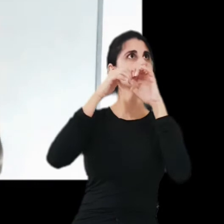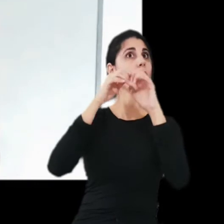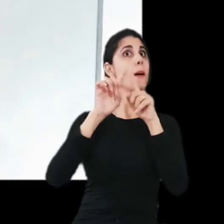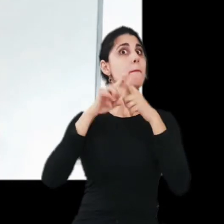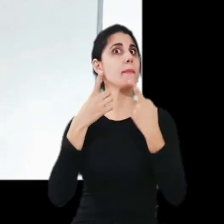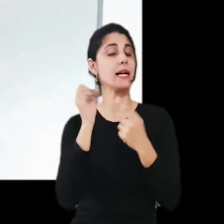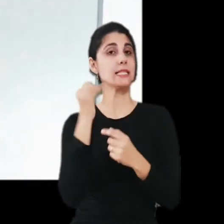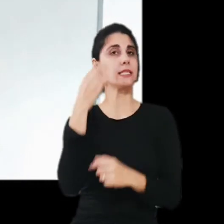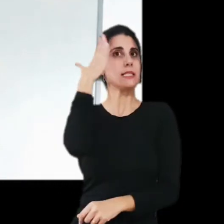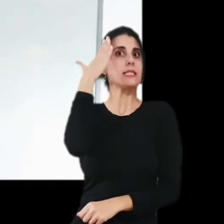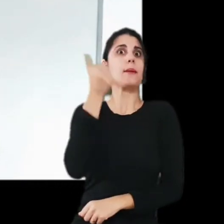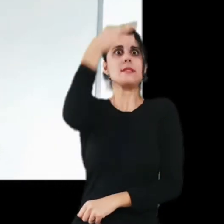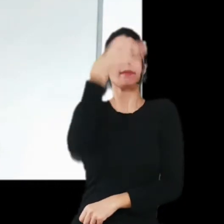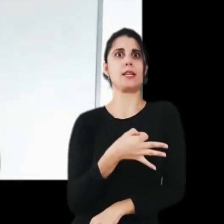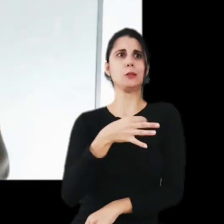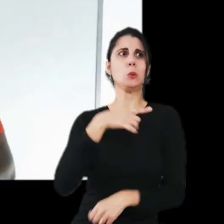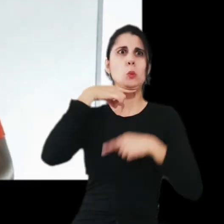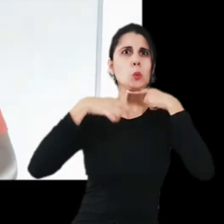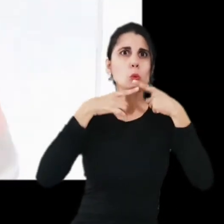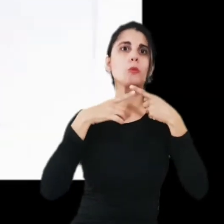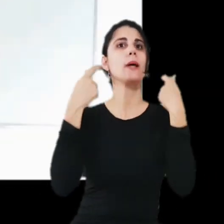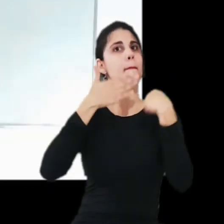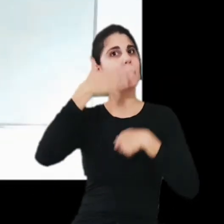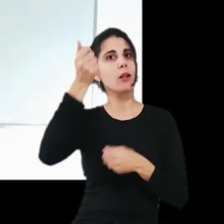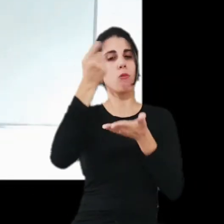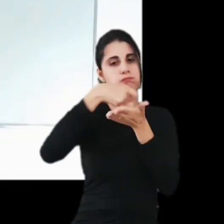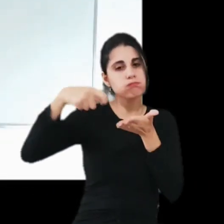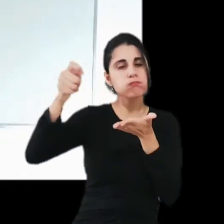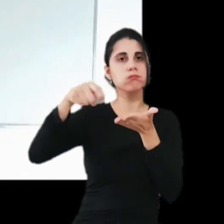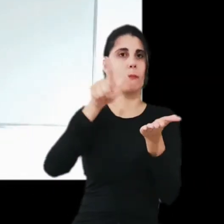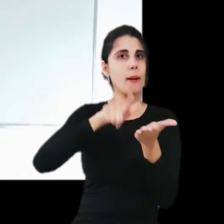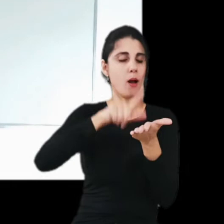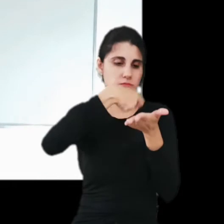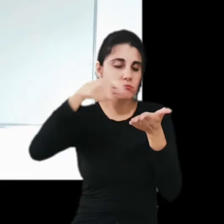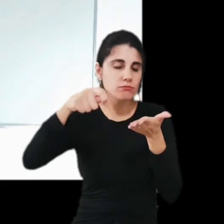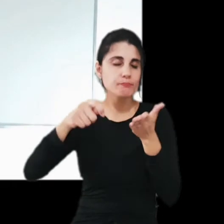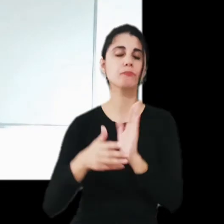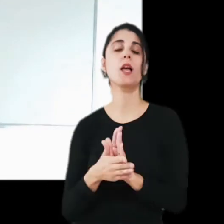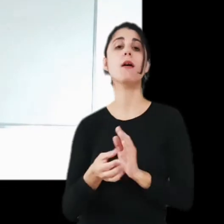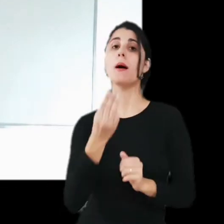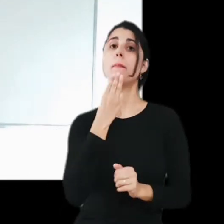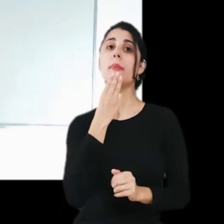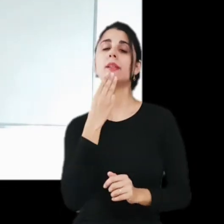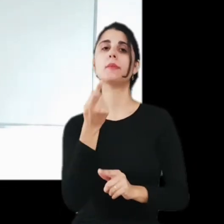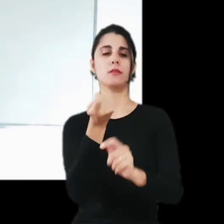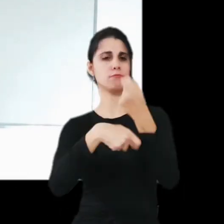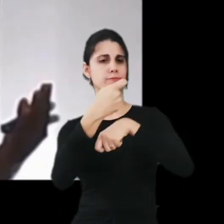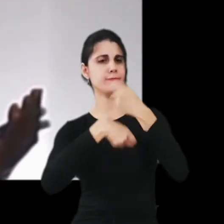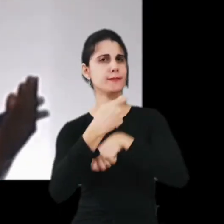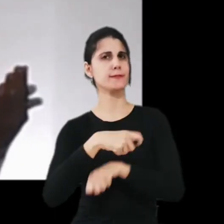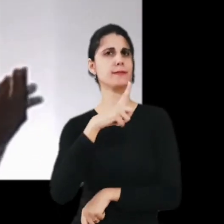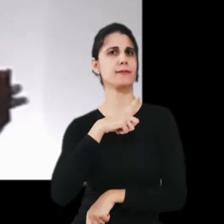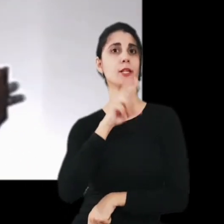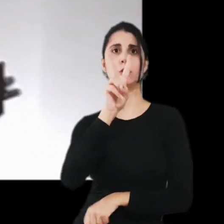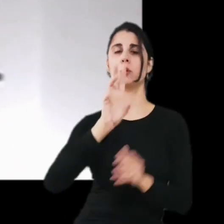tiver segurança, tá na dúvida, faça o cálculo. A matemática financeira já começa com 2 grandes conceitos,